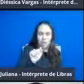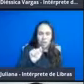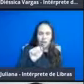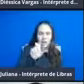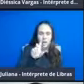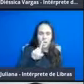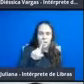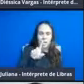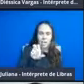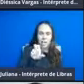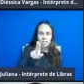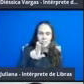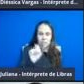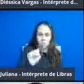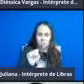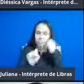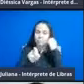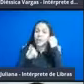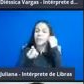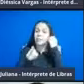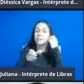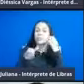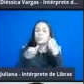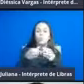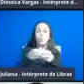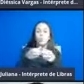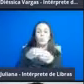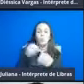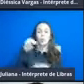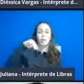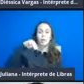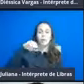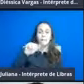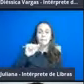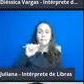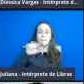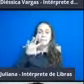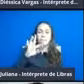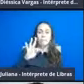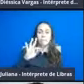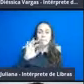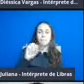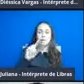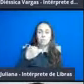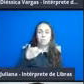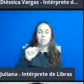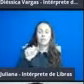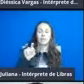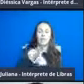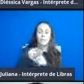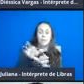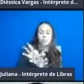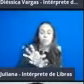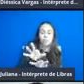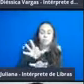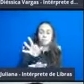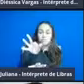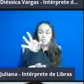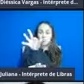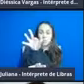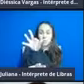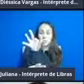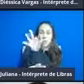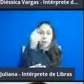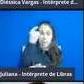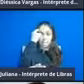e esse grupo, então, de insetos, eles têm como característica o tórax bem alongado, a cabeça,